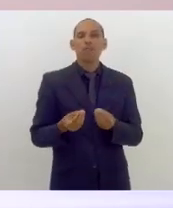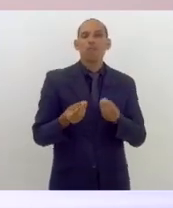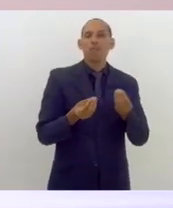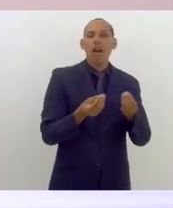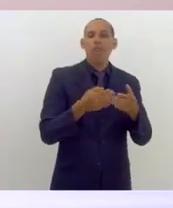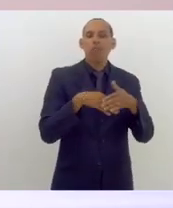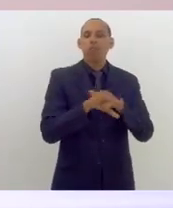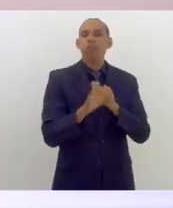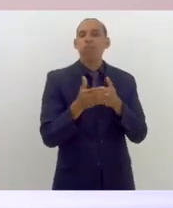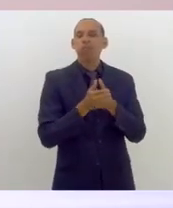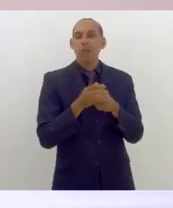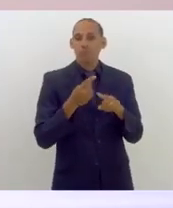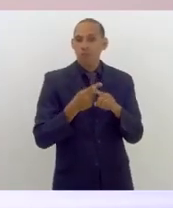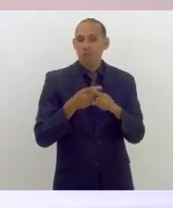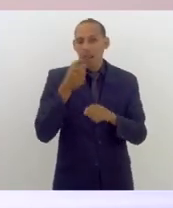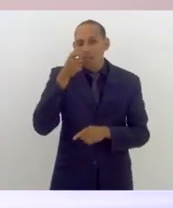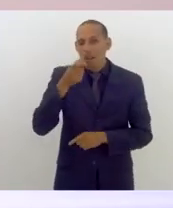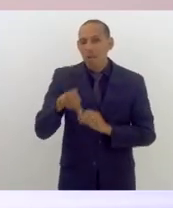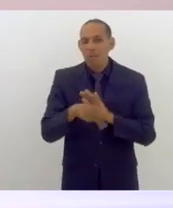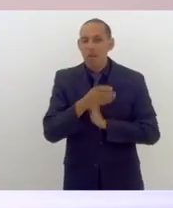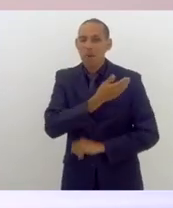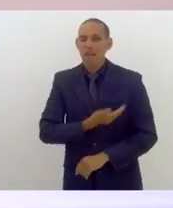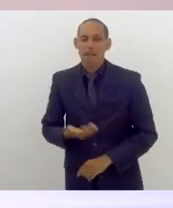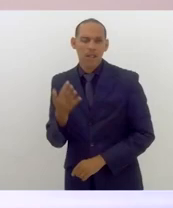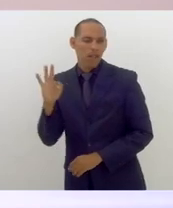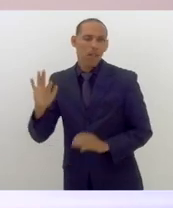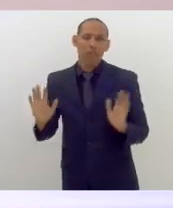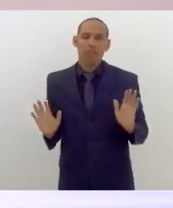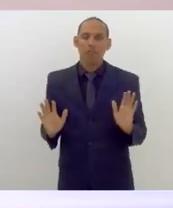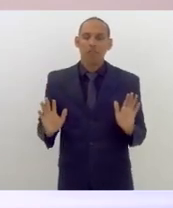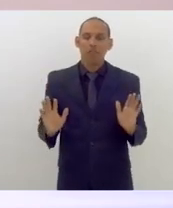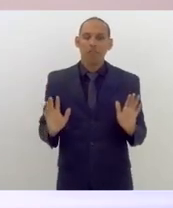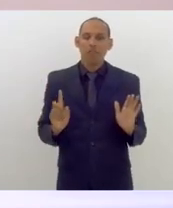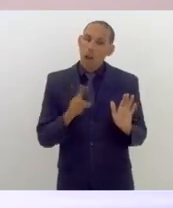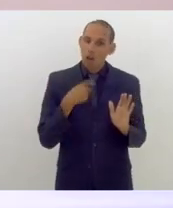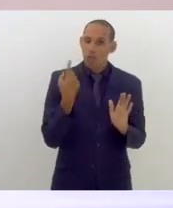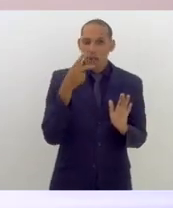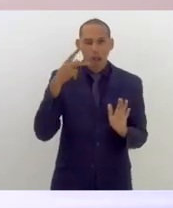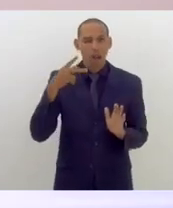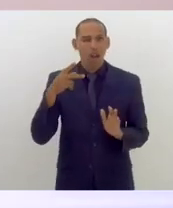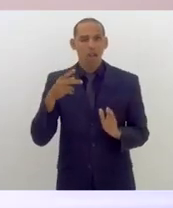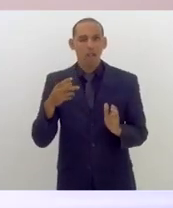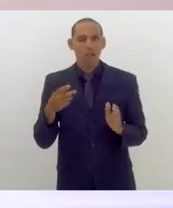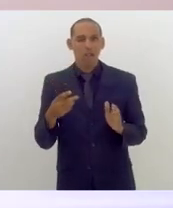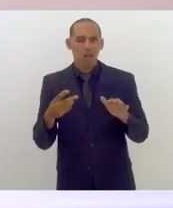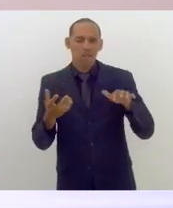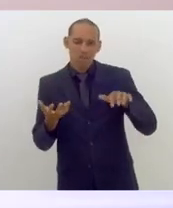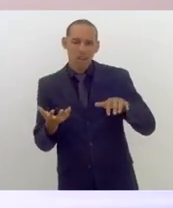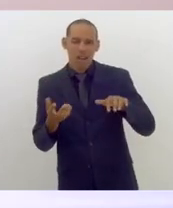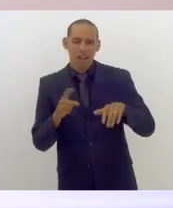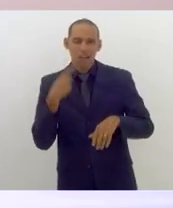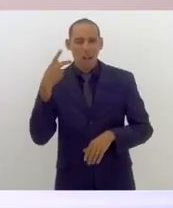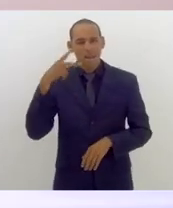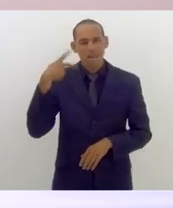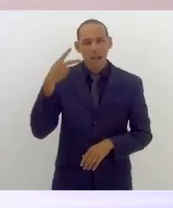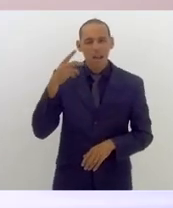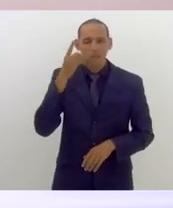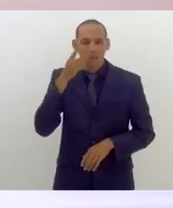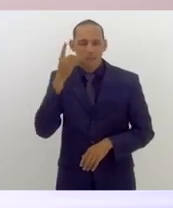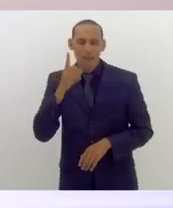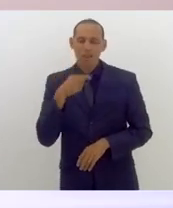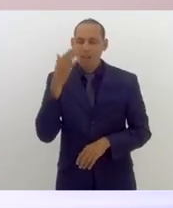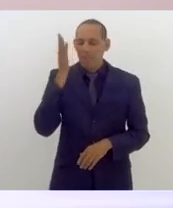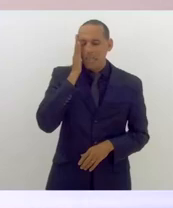toque de caixa porque tinha interesse o governo federal em relação a essa questão nós que somos parlamentares aqui na casa mas sabemos disso